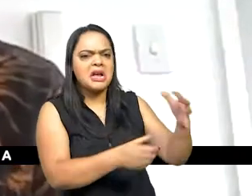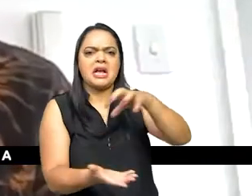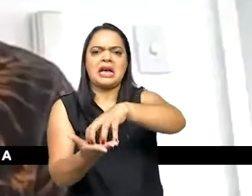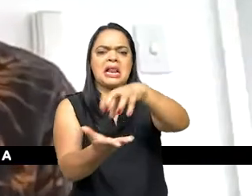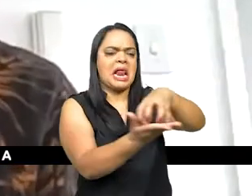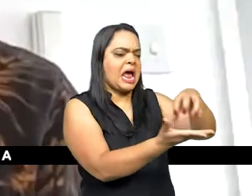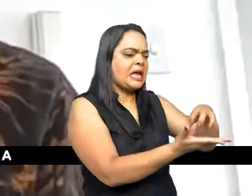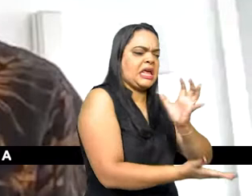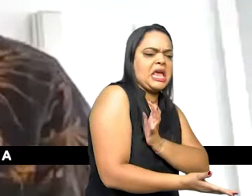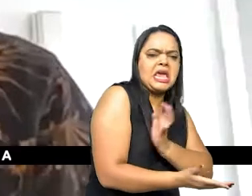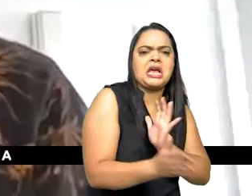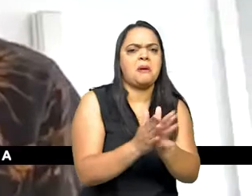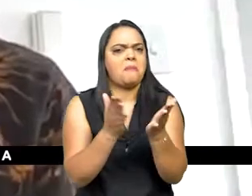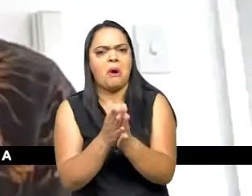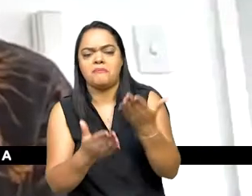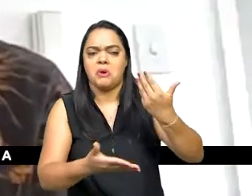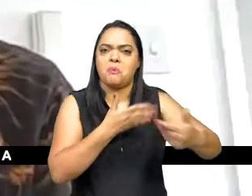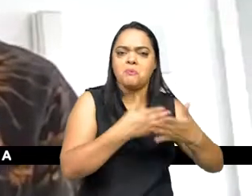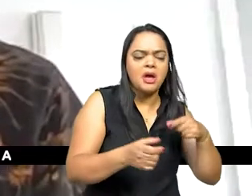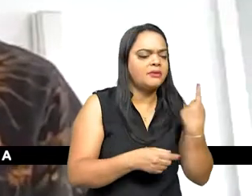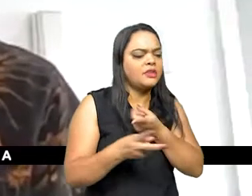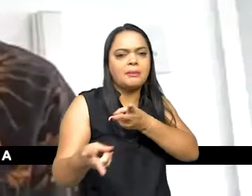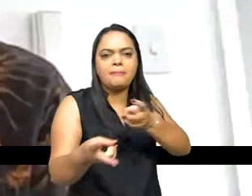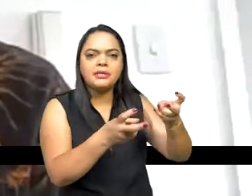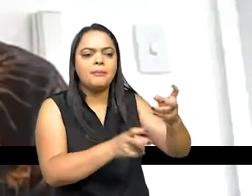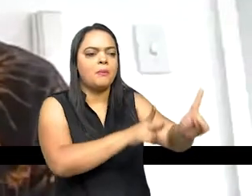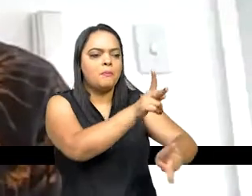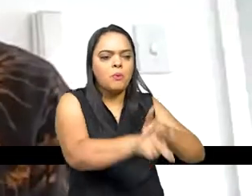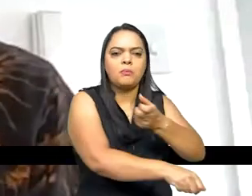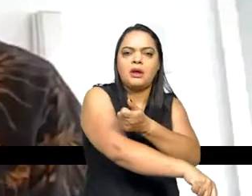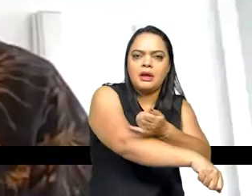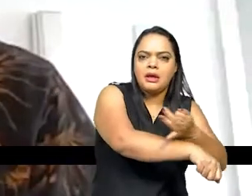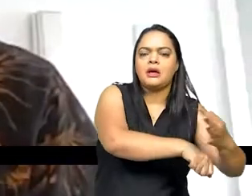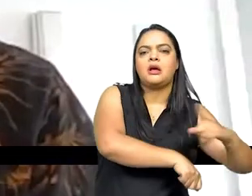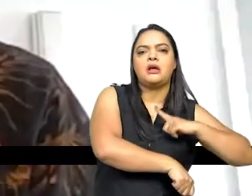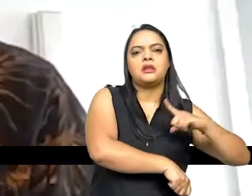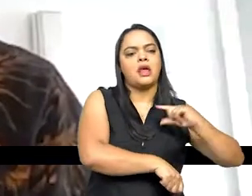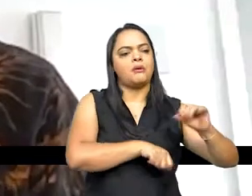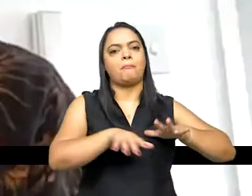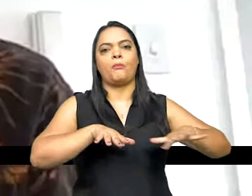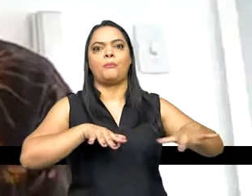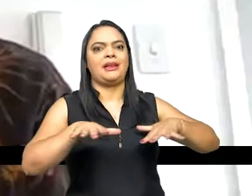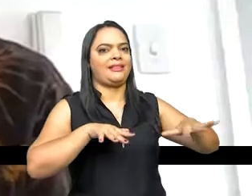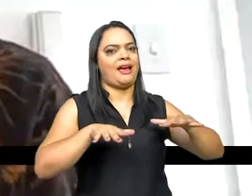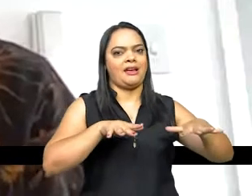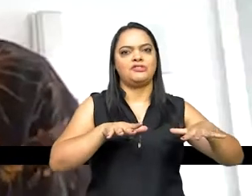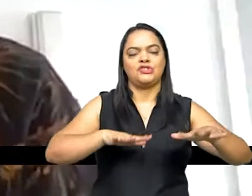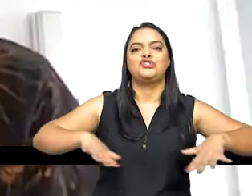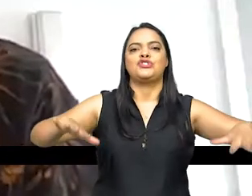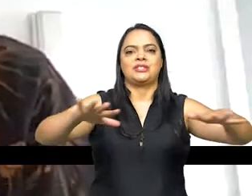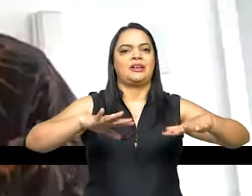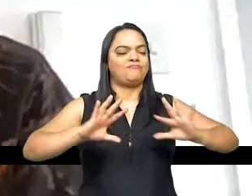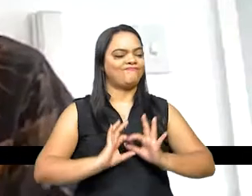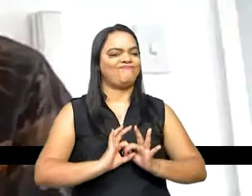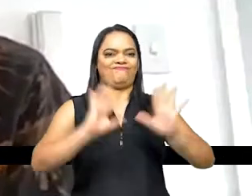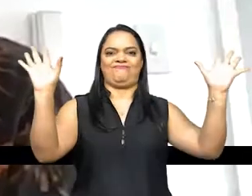entre as classes médias, entre as classes dominantes, ou seja, a gente consegue perceber que a população branca tem uma mobilidade social muito